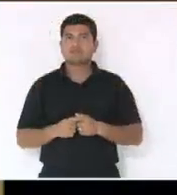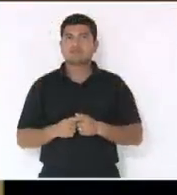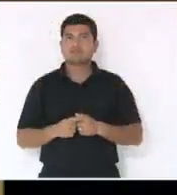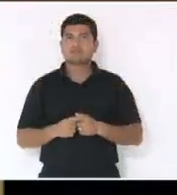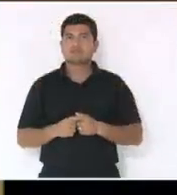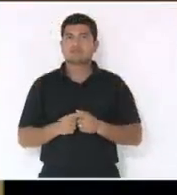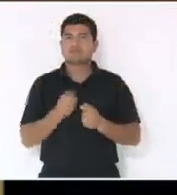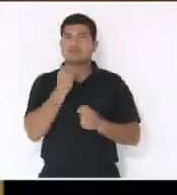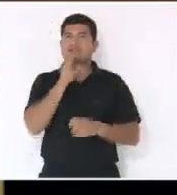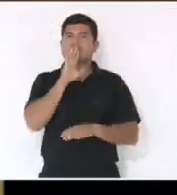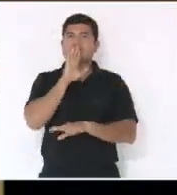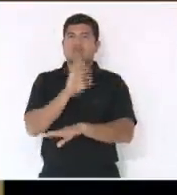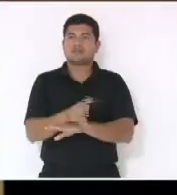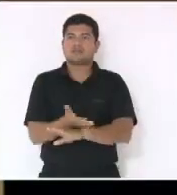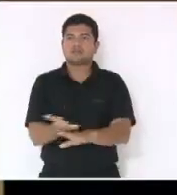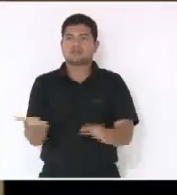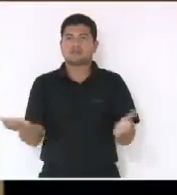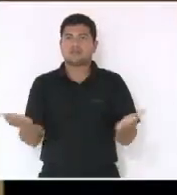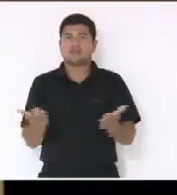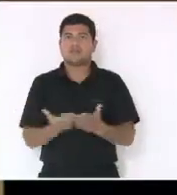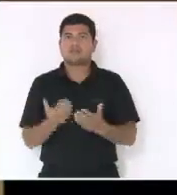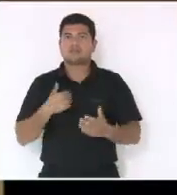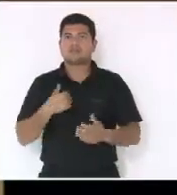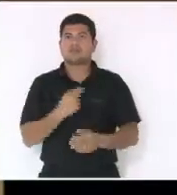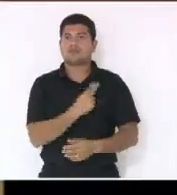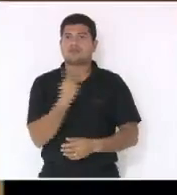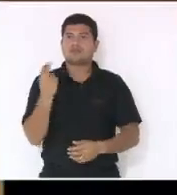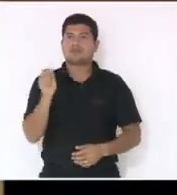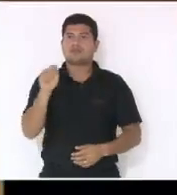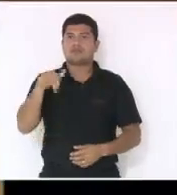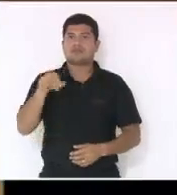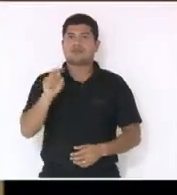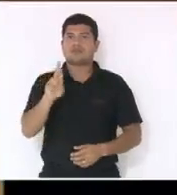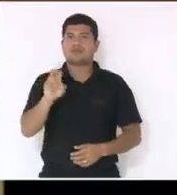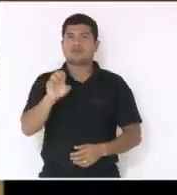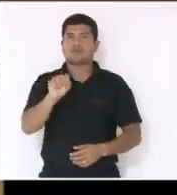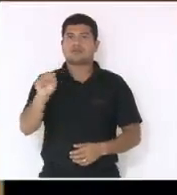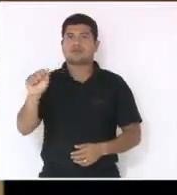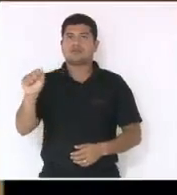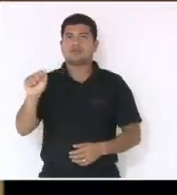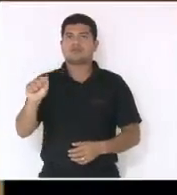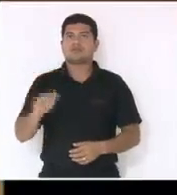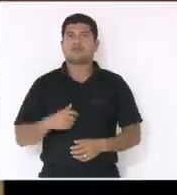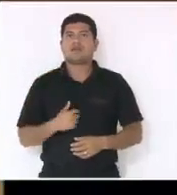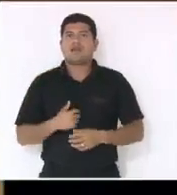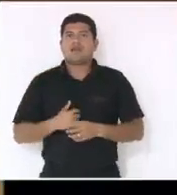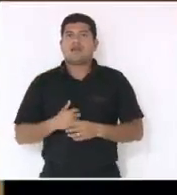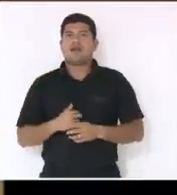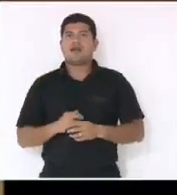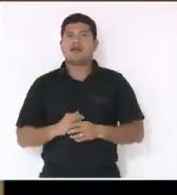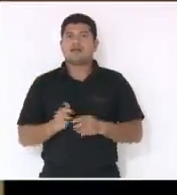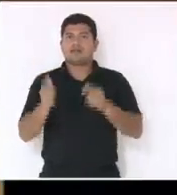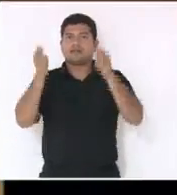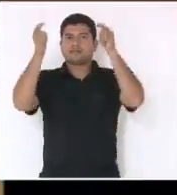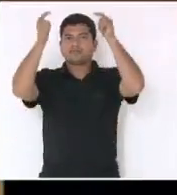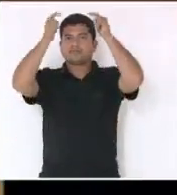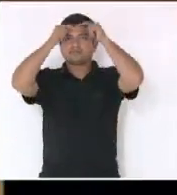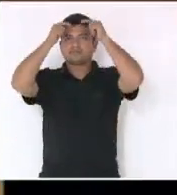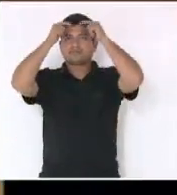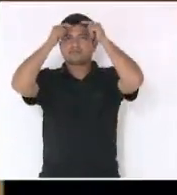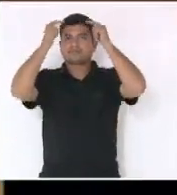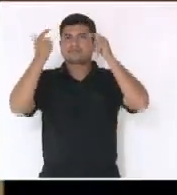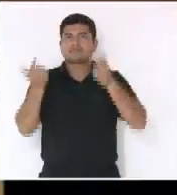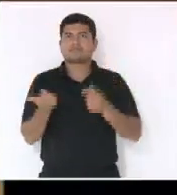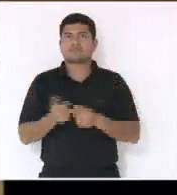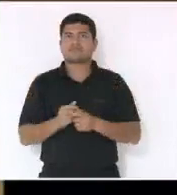Boa tarde a todos. Eu sou Andressa Kizizanowski Bordignon, rainha da 30ª Festa Nacional do Pinhão. Em nome do